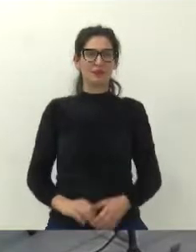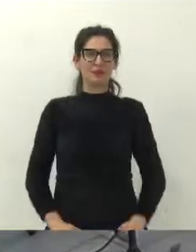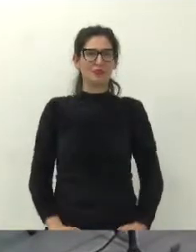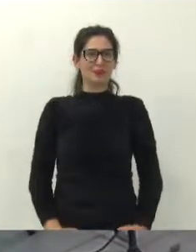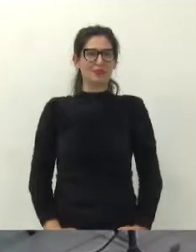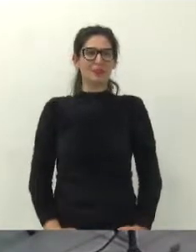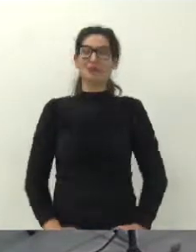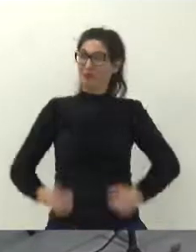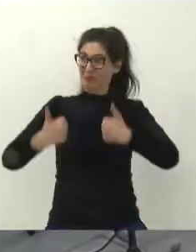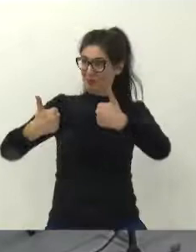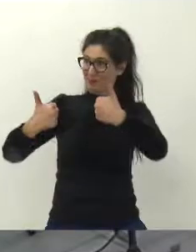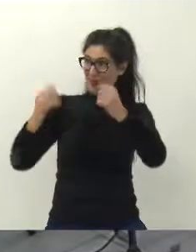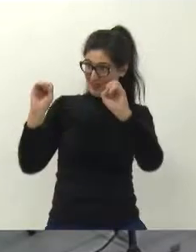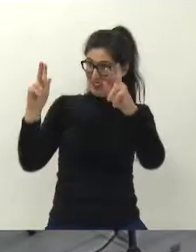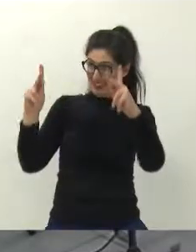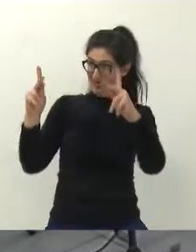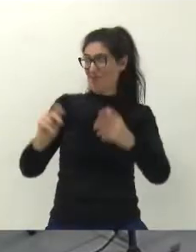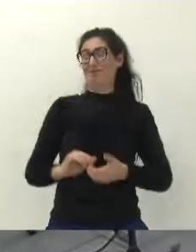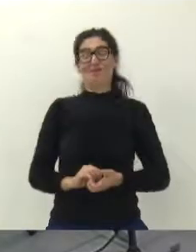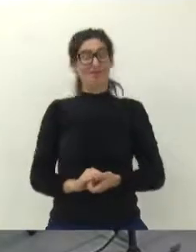Pronto?